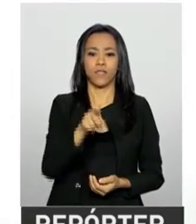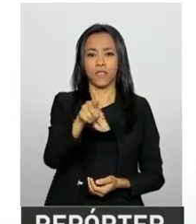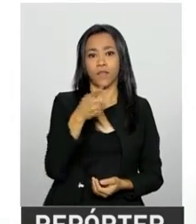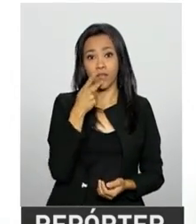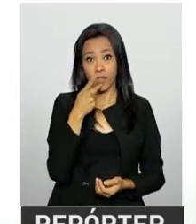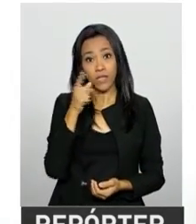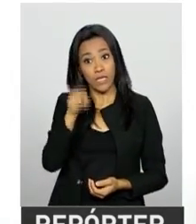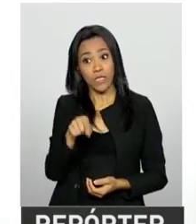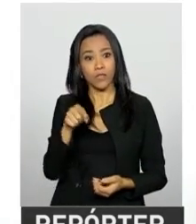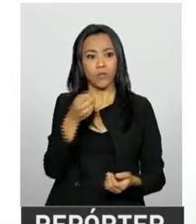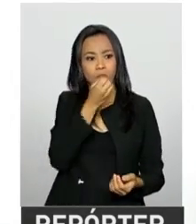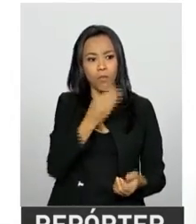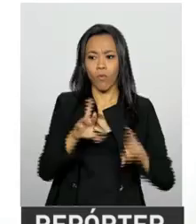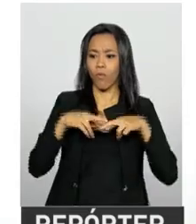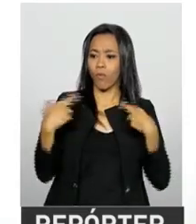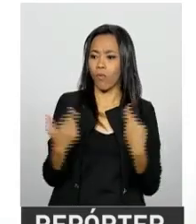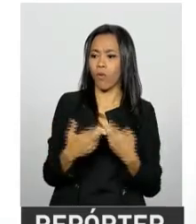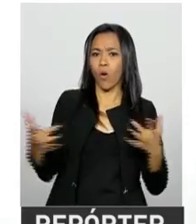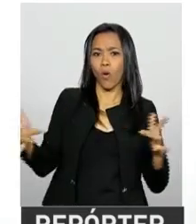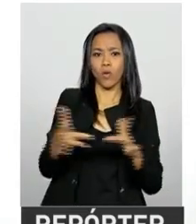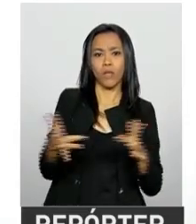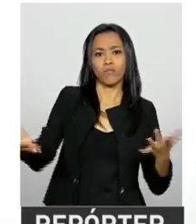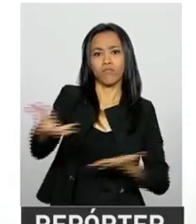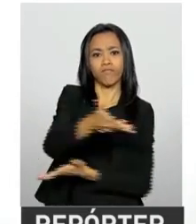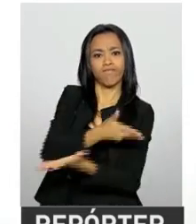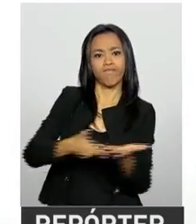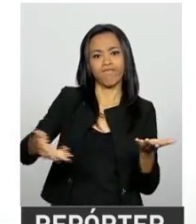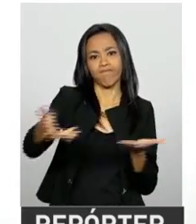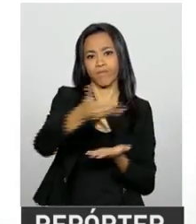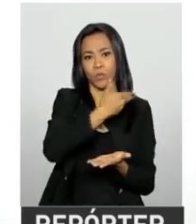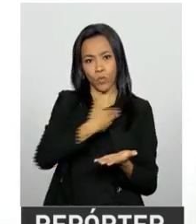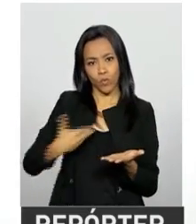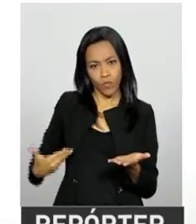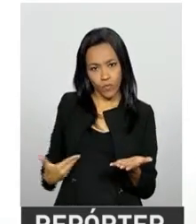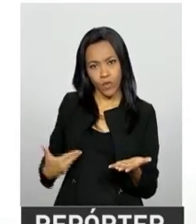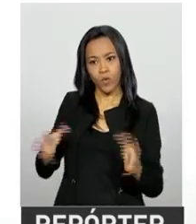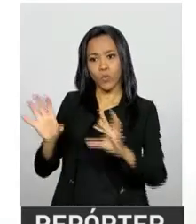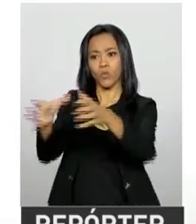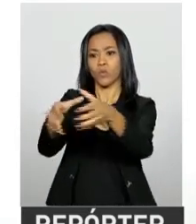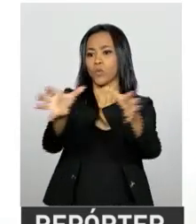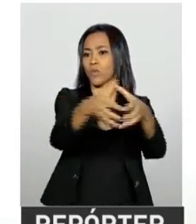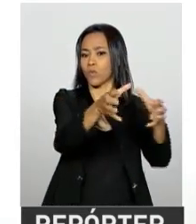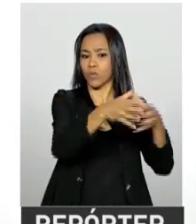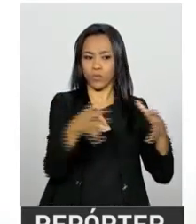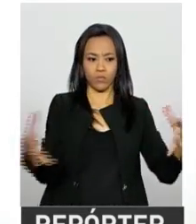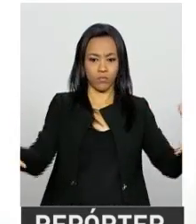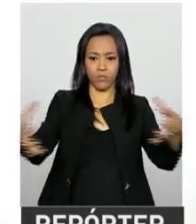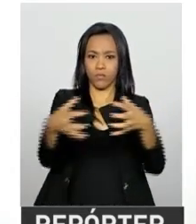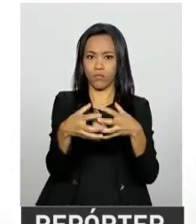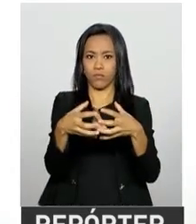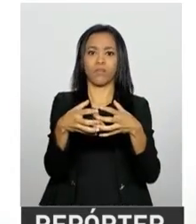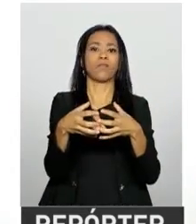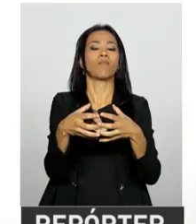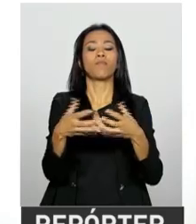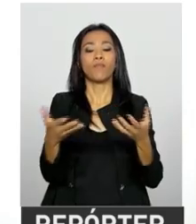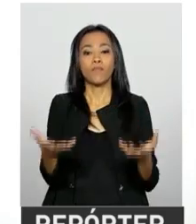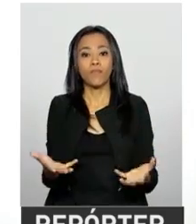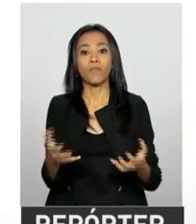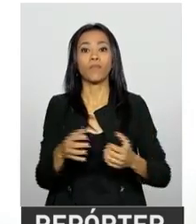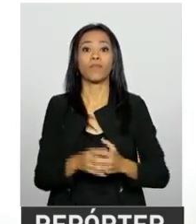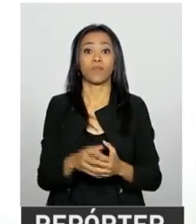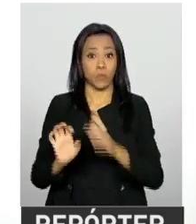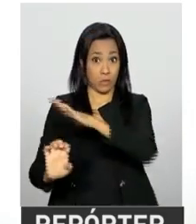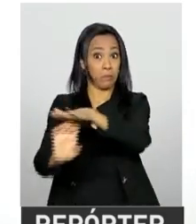Estabelece uma interação do governo com as classes produtoras, né? As